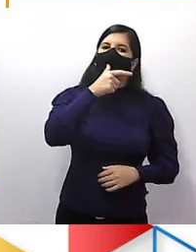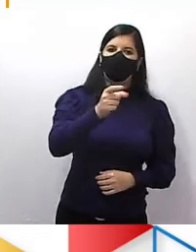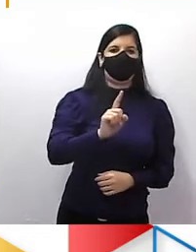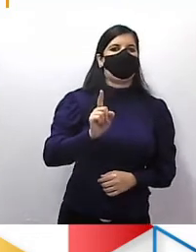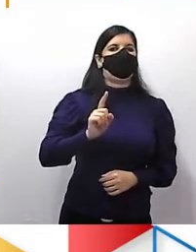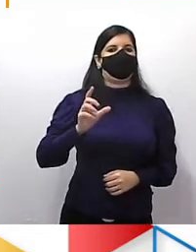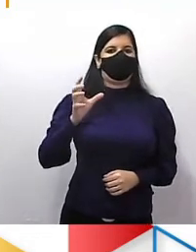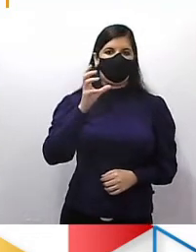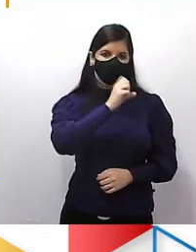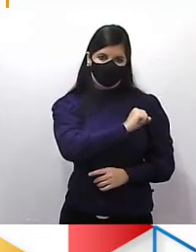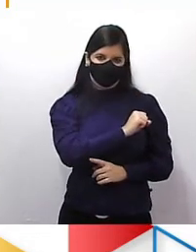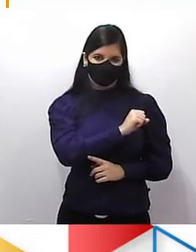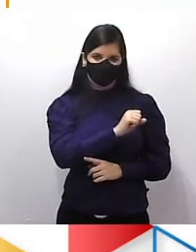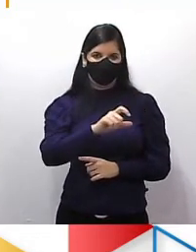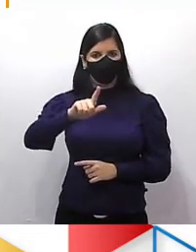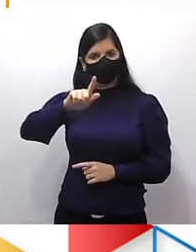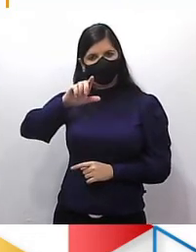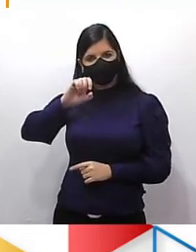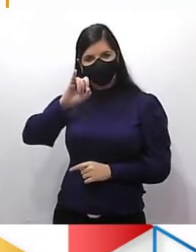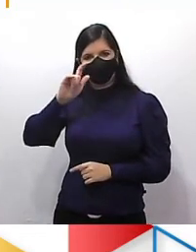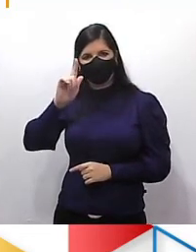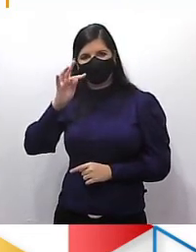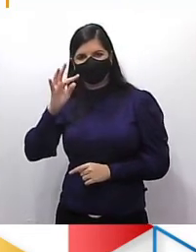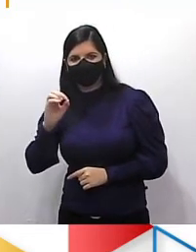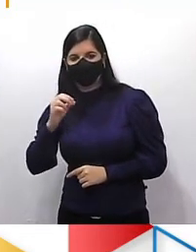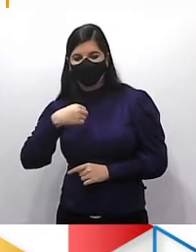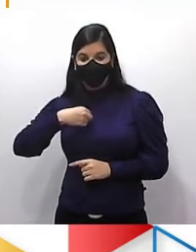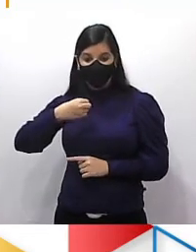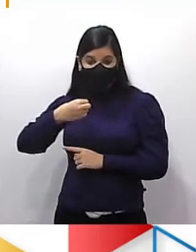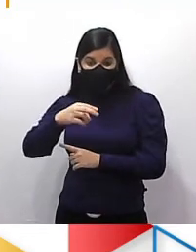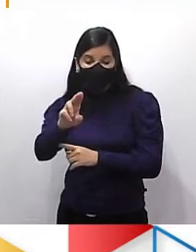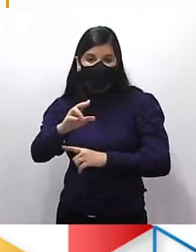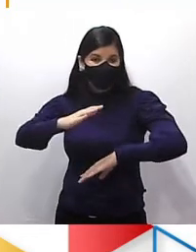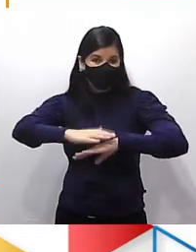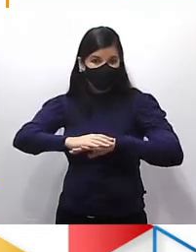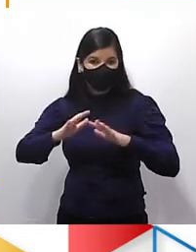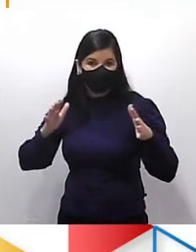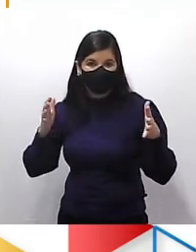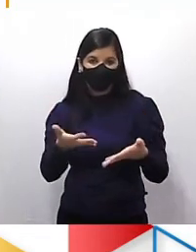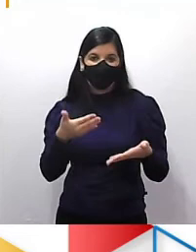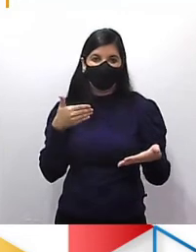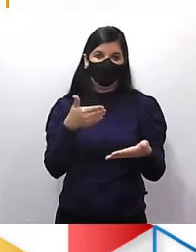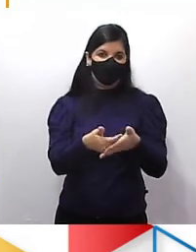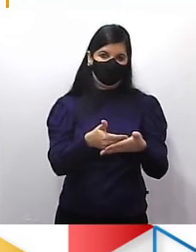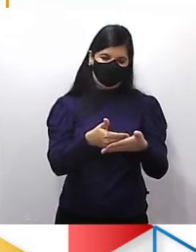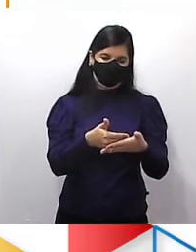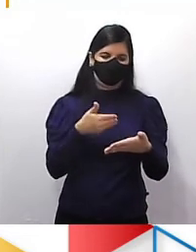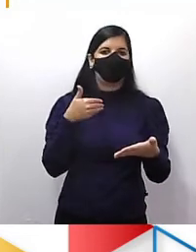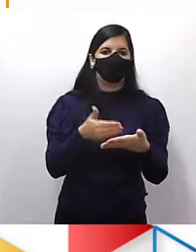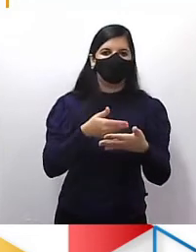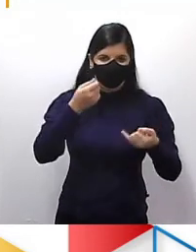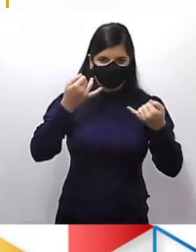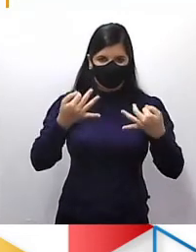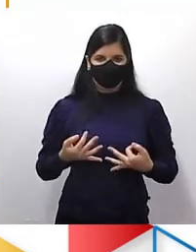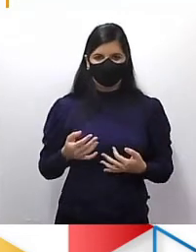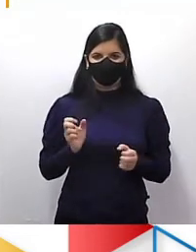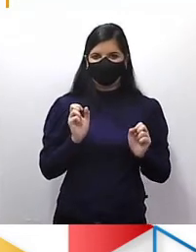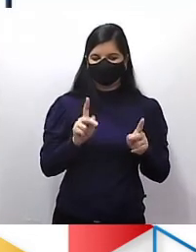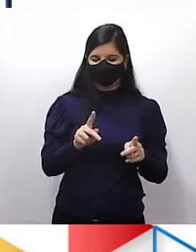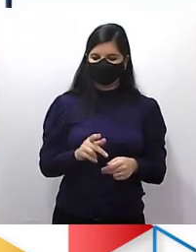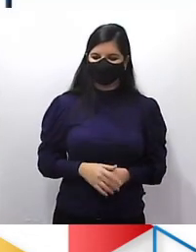né? O going to é como se fosse estou indo executar isso aqui, muito pertinho do que eu acabei de falar,